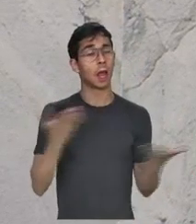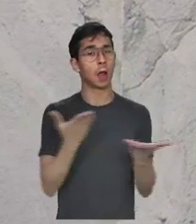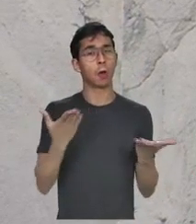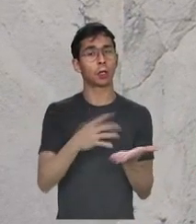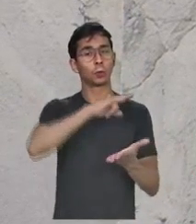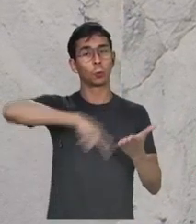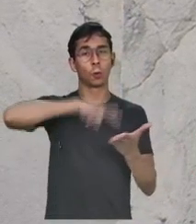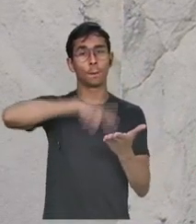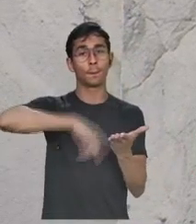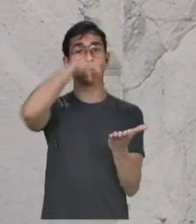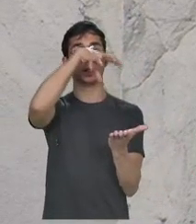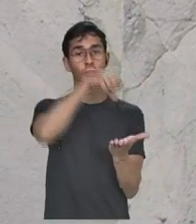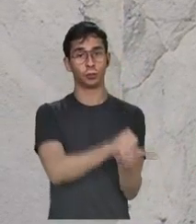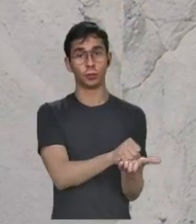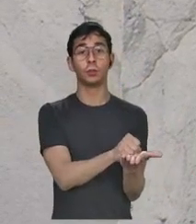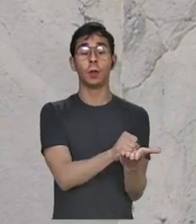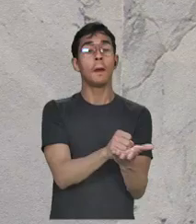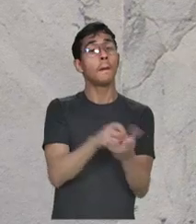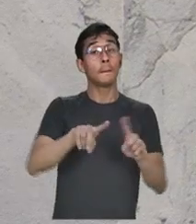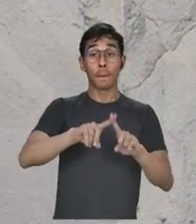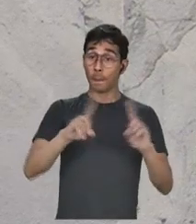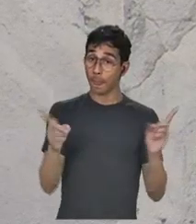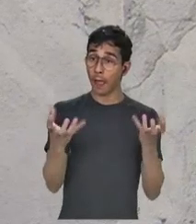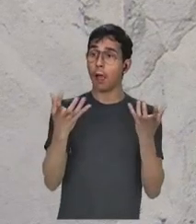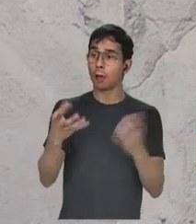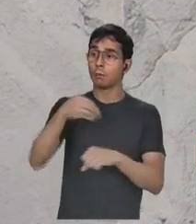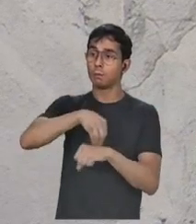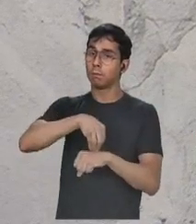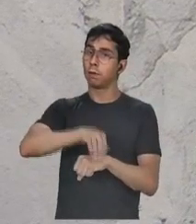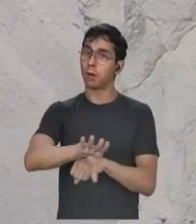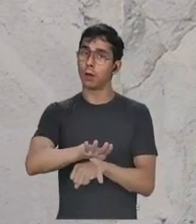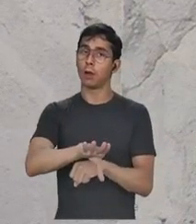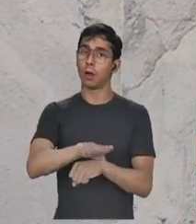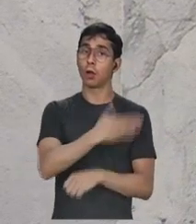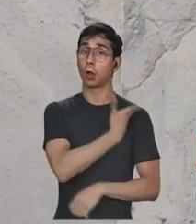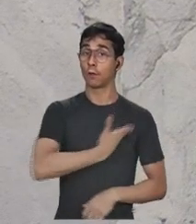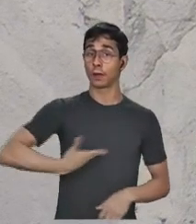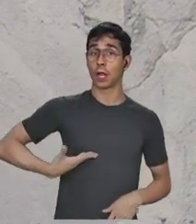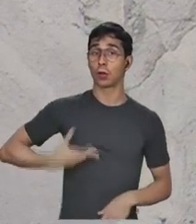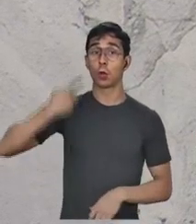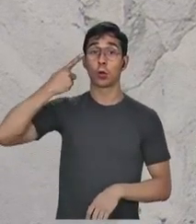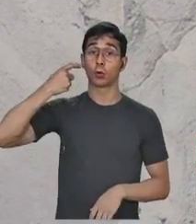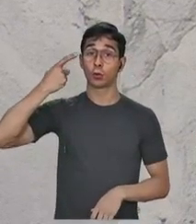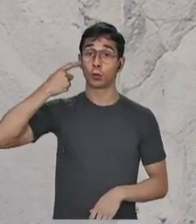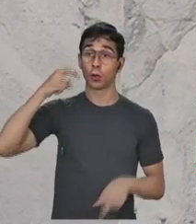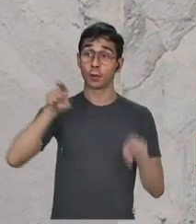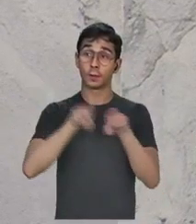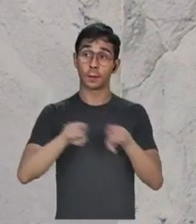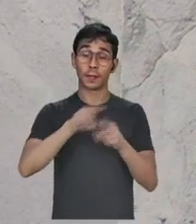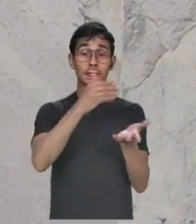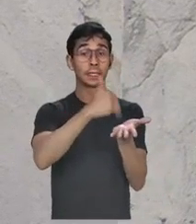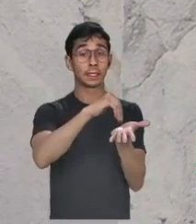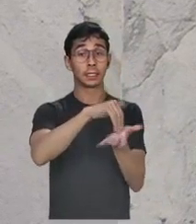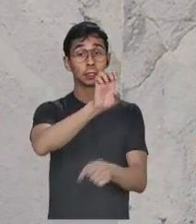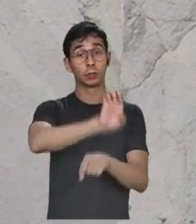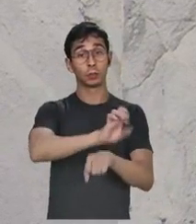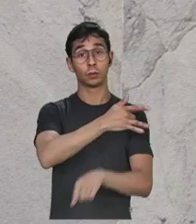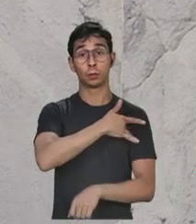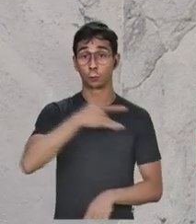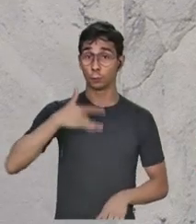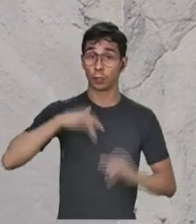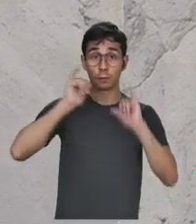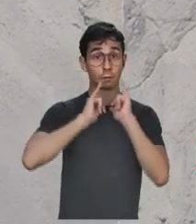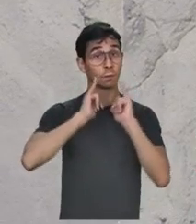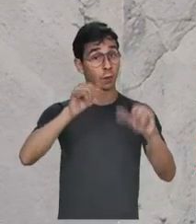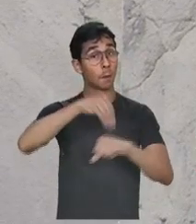mas quero aqui trazer essa mensagem ao senhor governador joão dória é o senhor secretário estadual de saúde para que